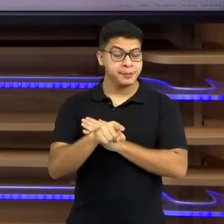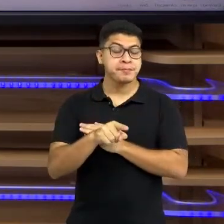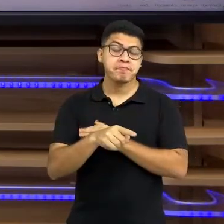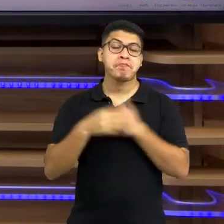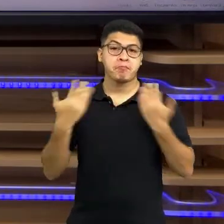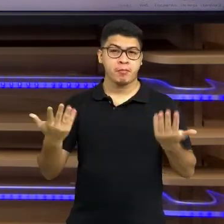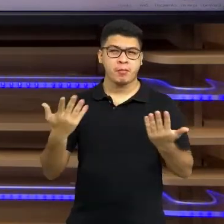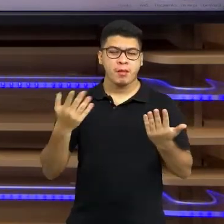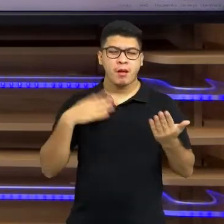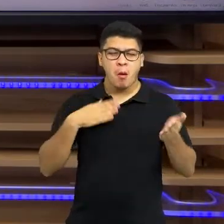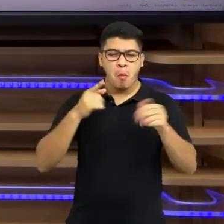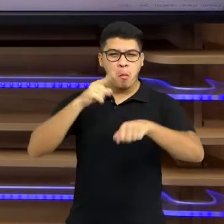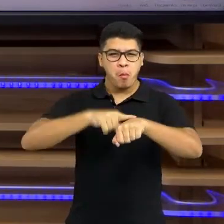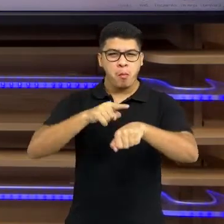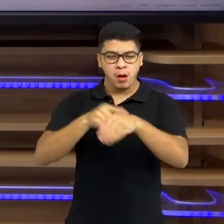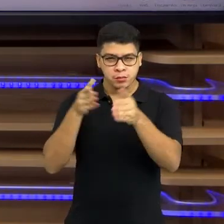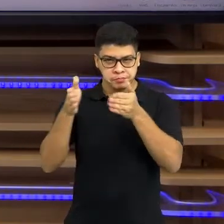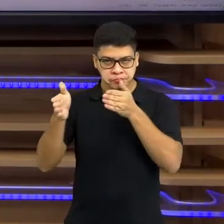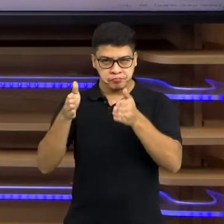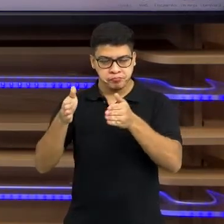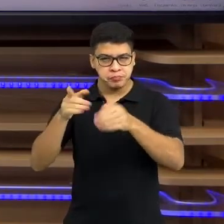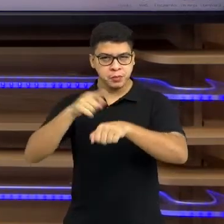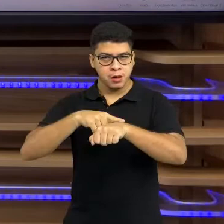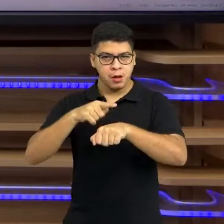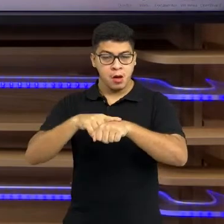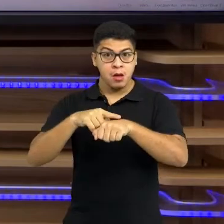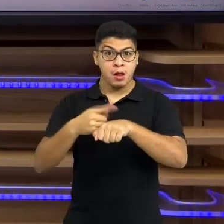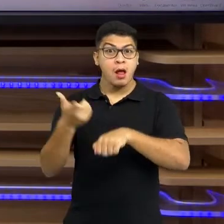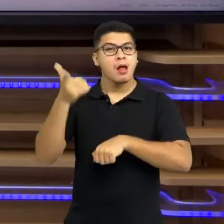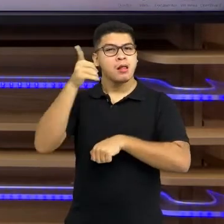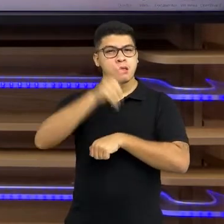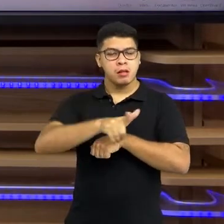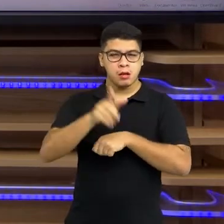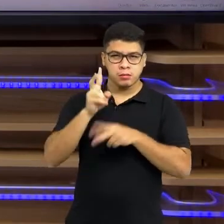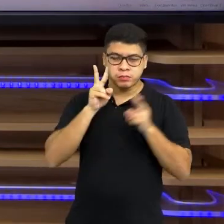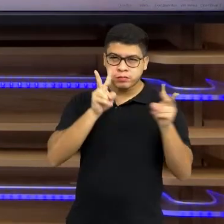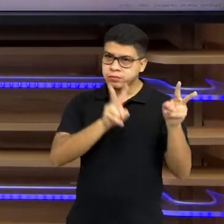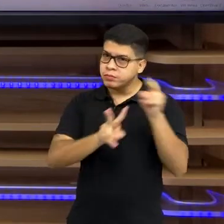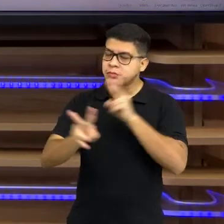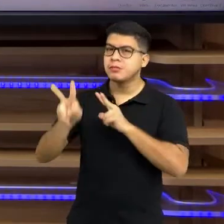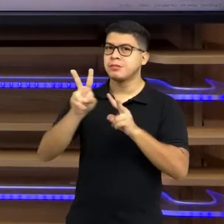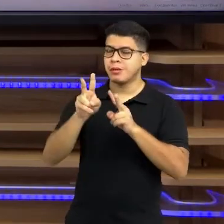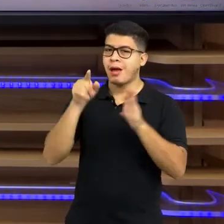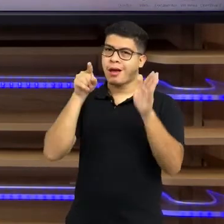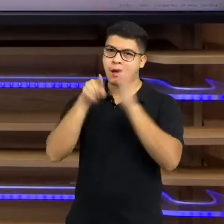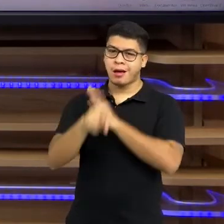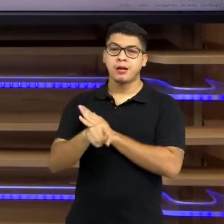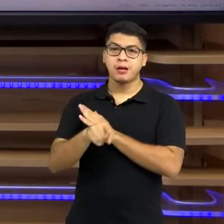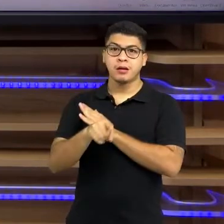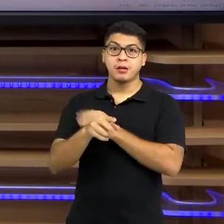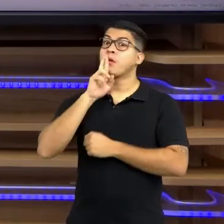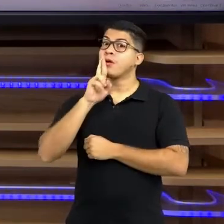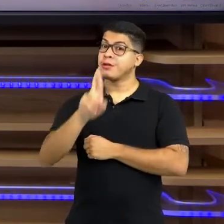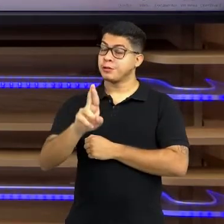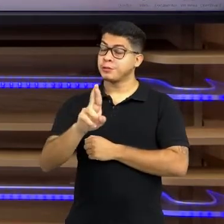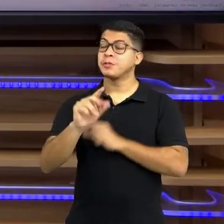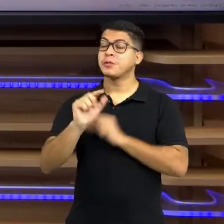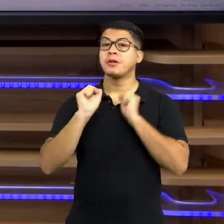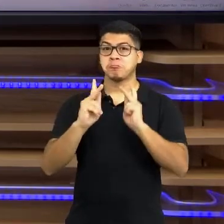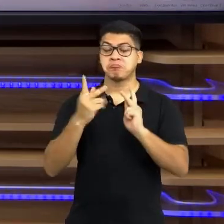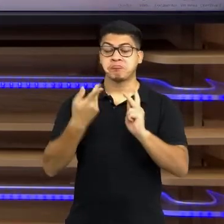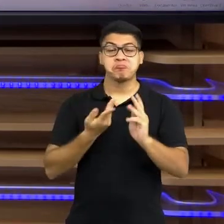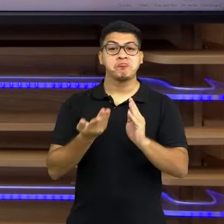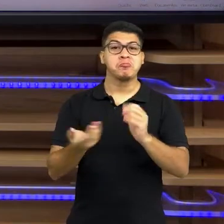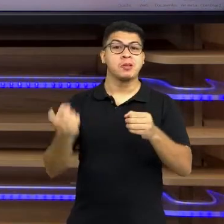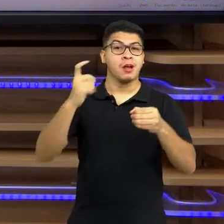gente vai dar um pequeno tempinho para que vocês possam novamente se familiarizar com as questões e respondê-las para que a gente